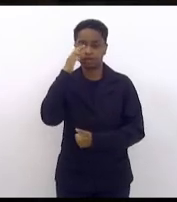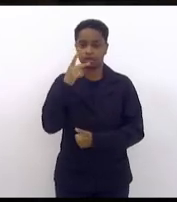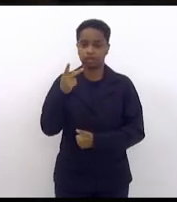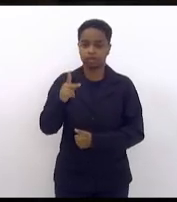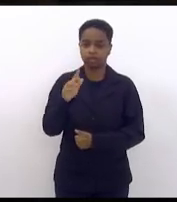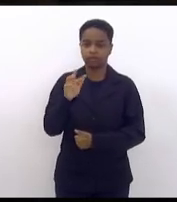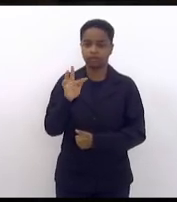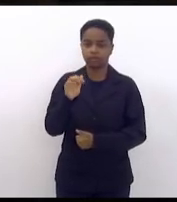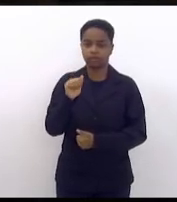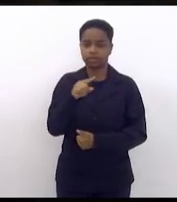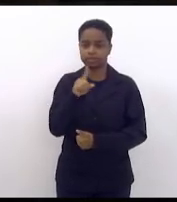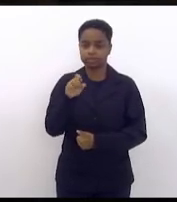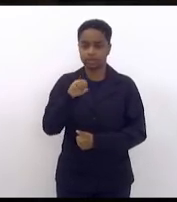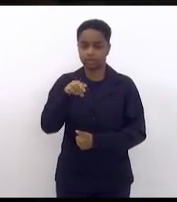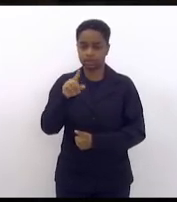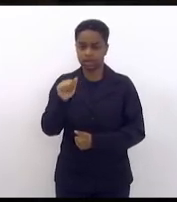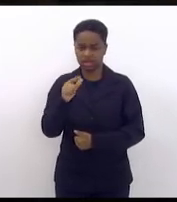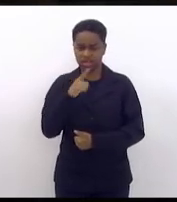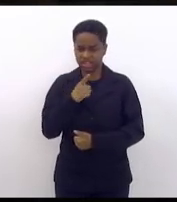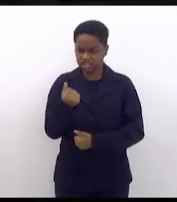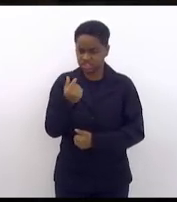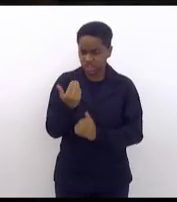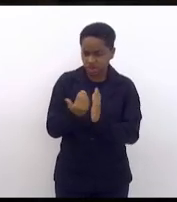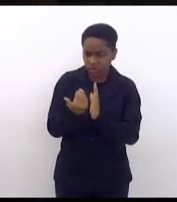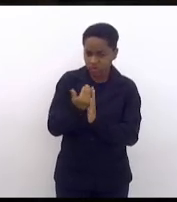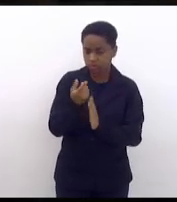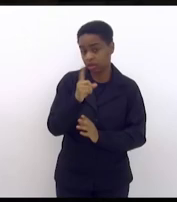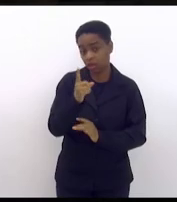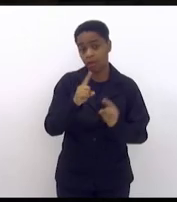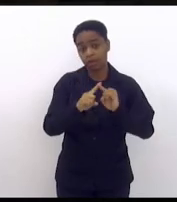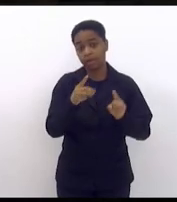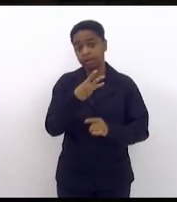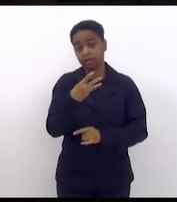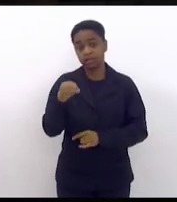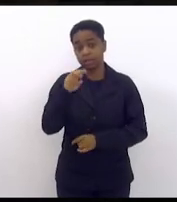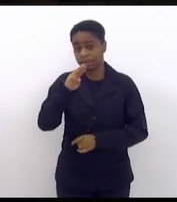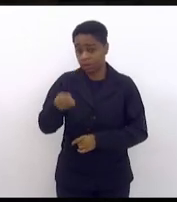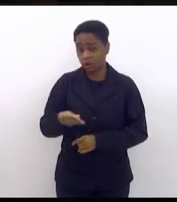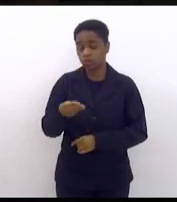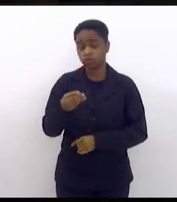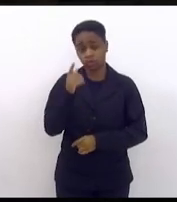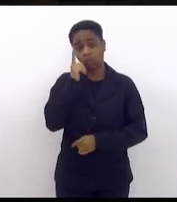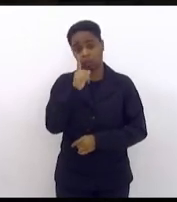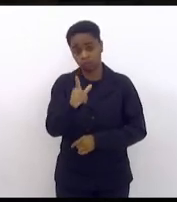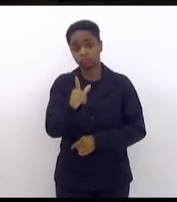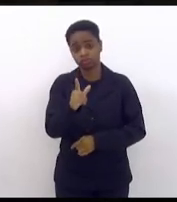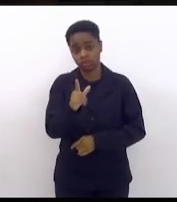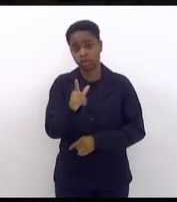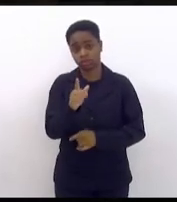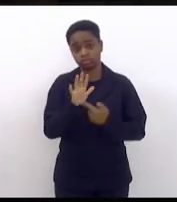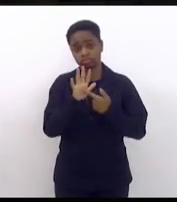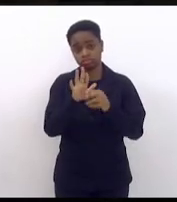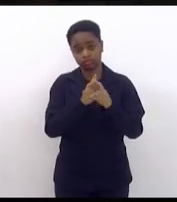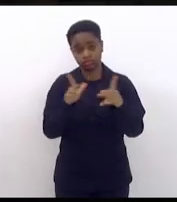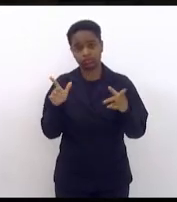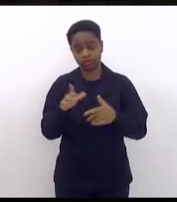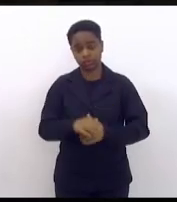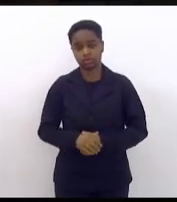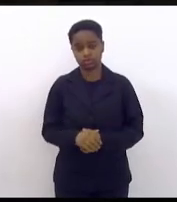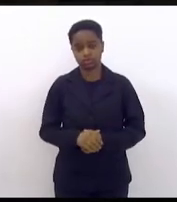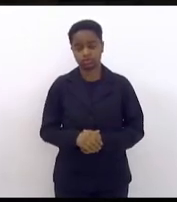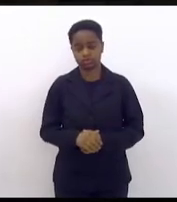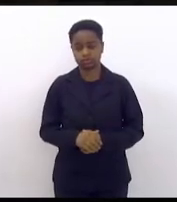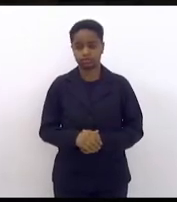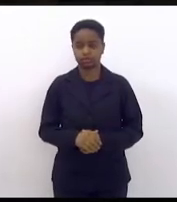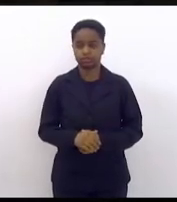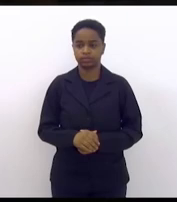fazenda. É com muito dinheiro? Não, mas são uns 300 milhões de reais. faz toda a diferença para esses